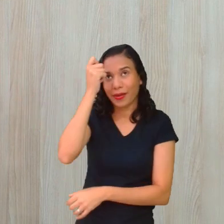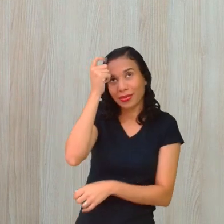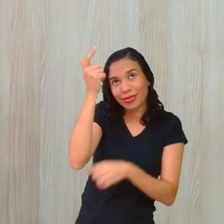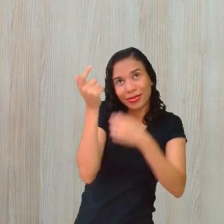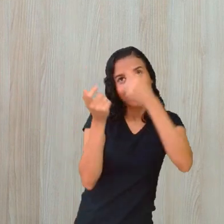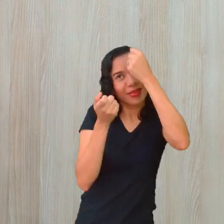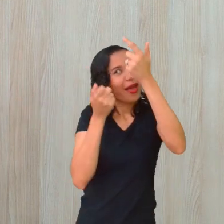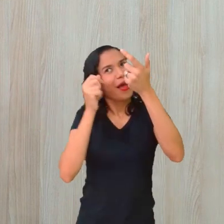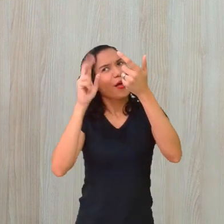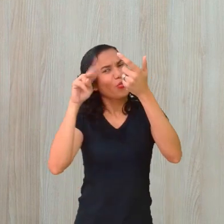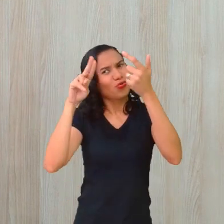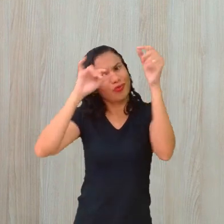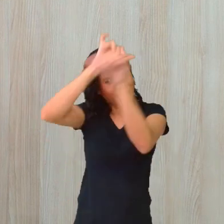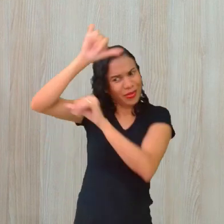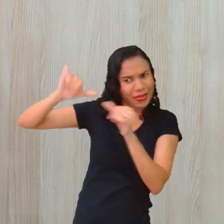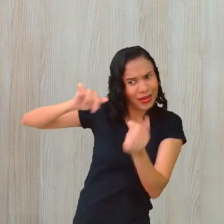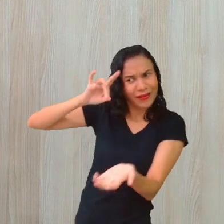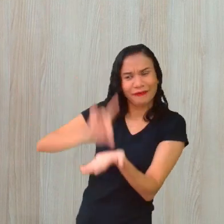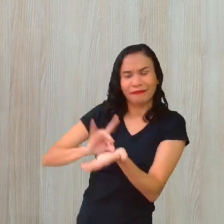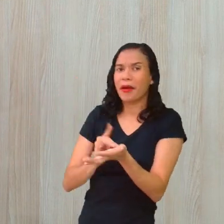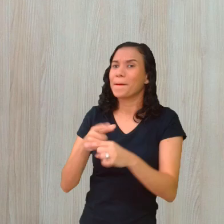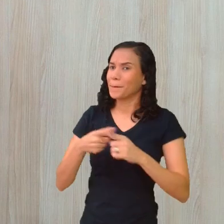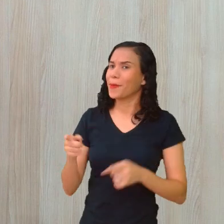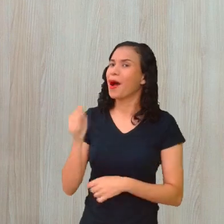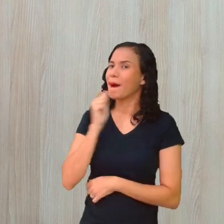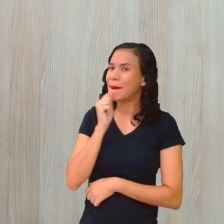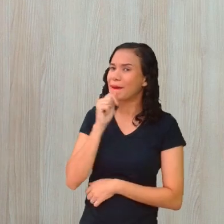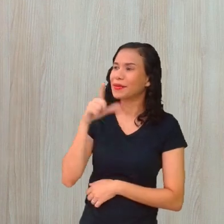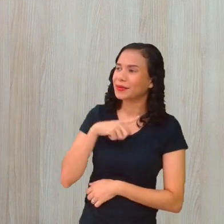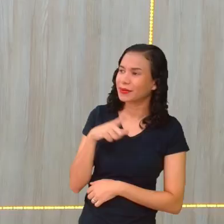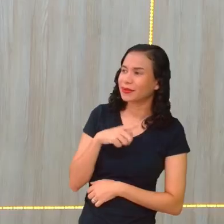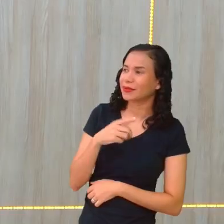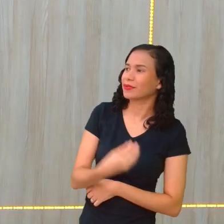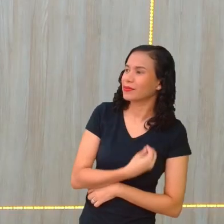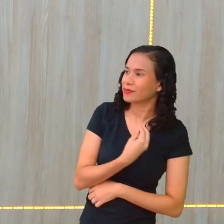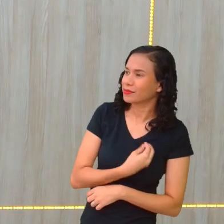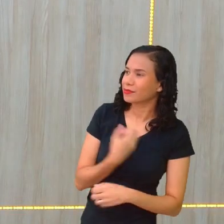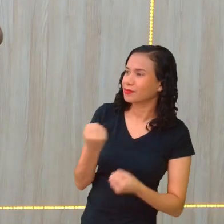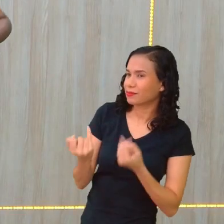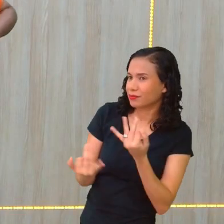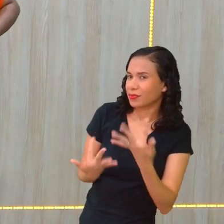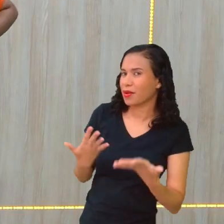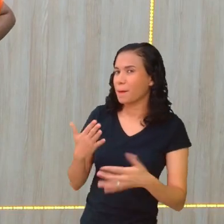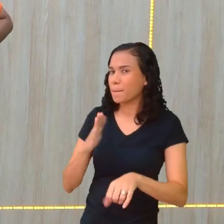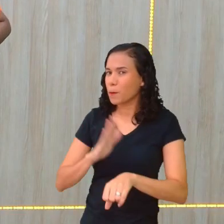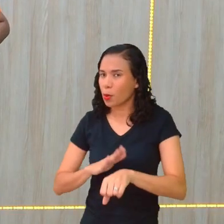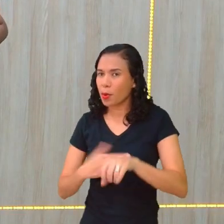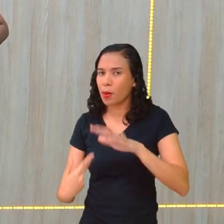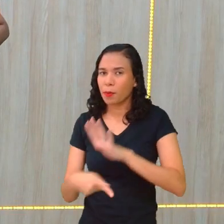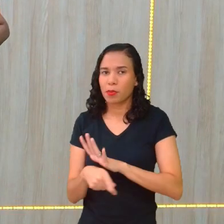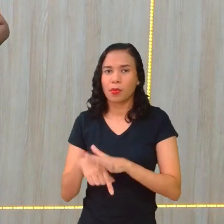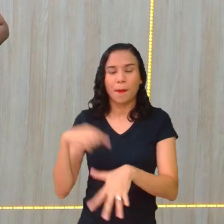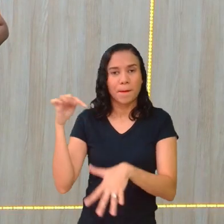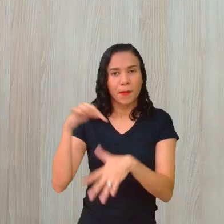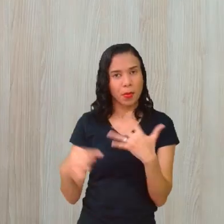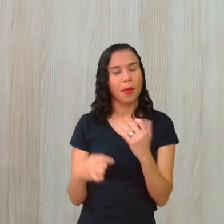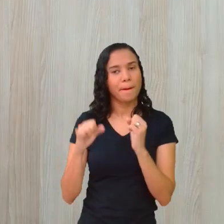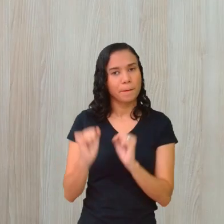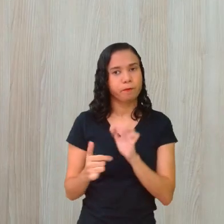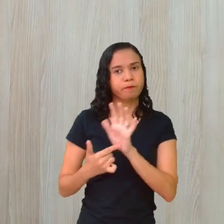não too much. vão, né? São demais, mas ainda assim há momentos, né? Há aspectos que podem